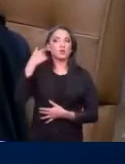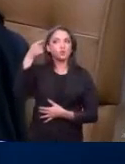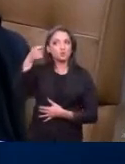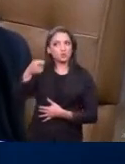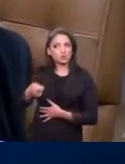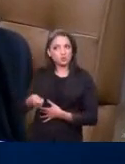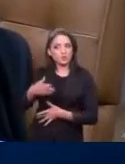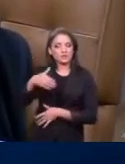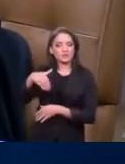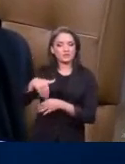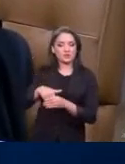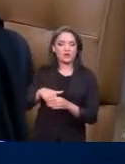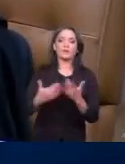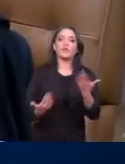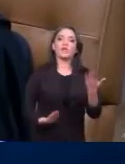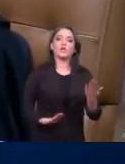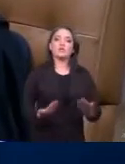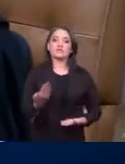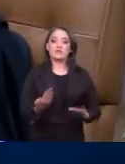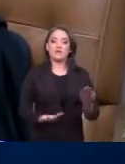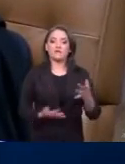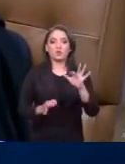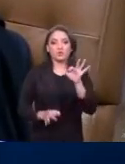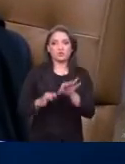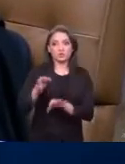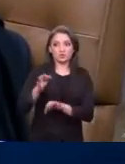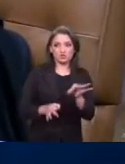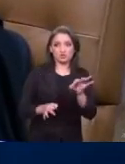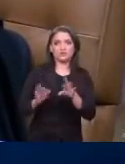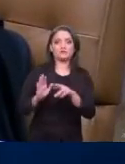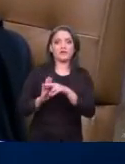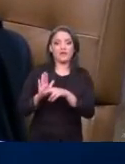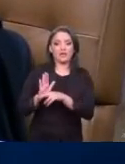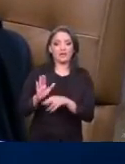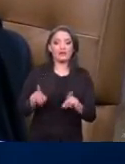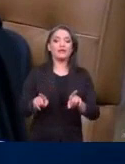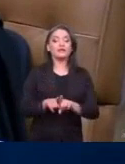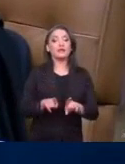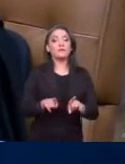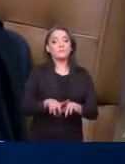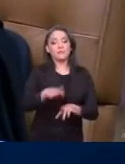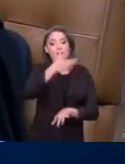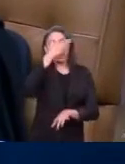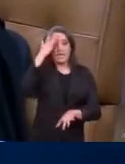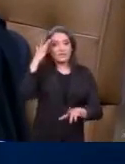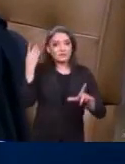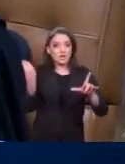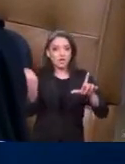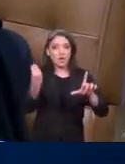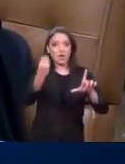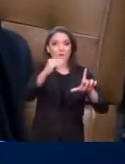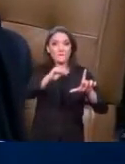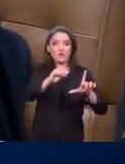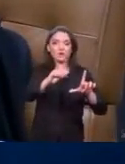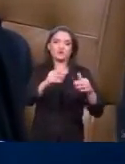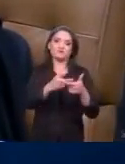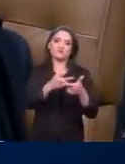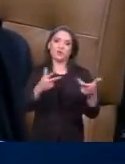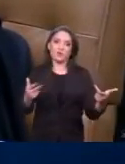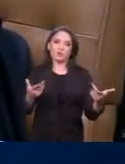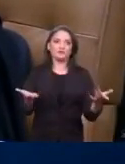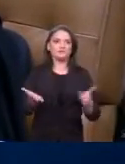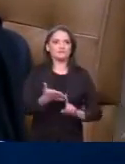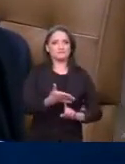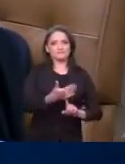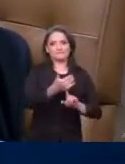fato, é justamente para que seja esclarecido isso e que seja ratificado que não existe intervenção